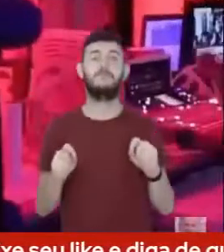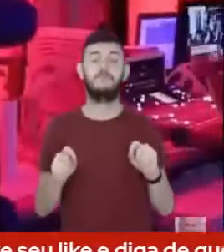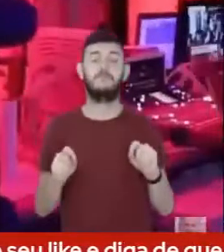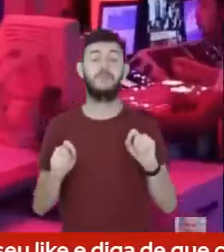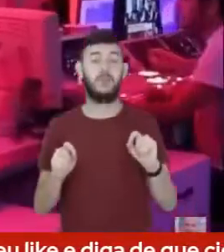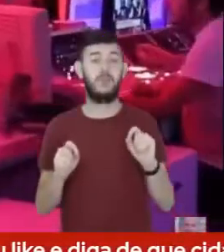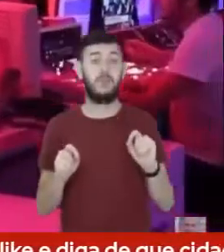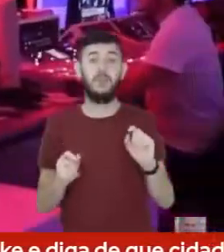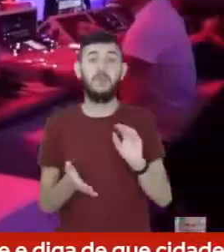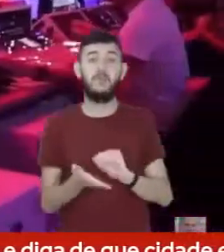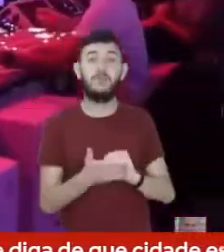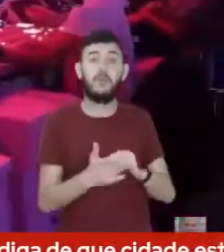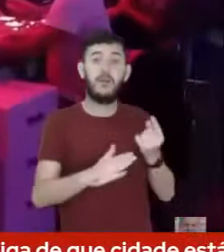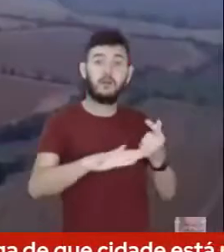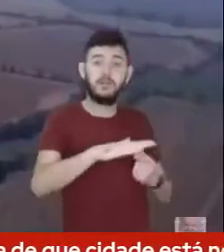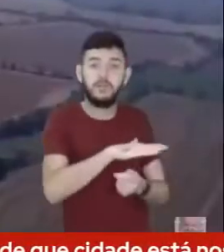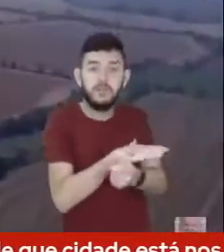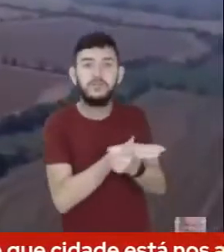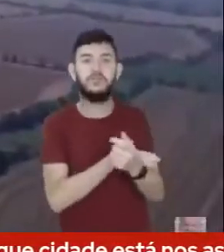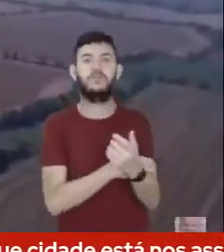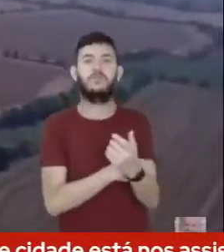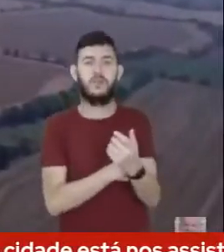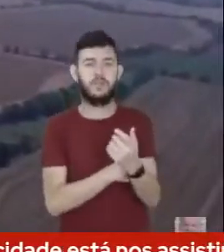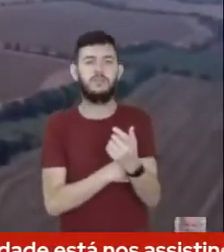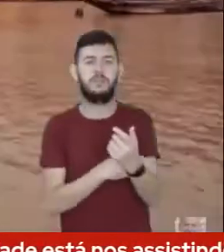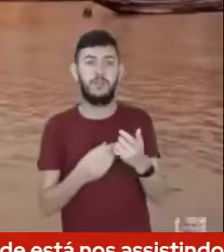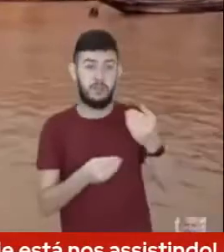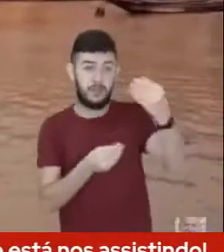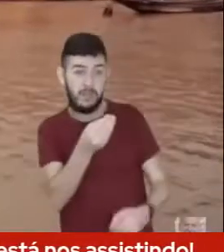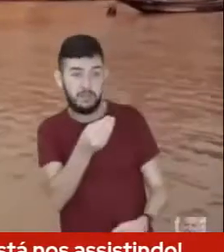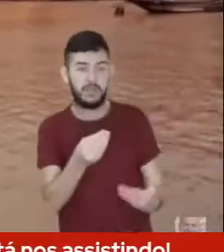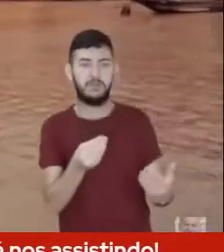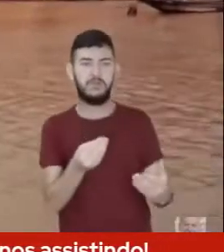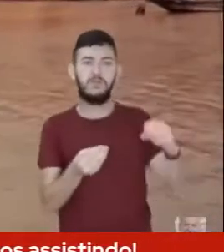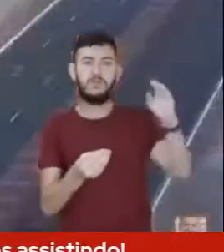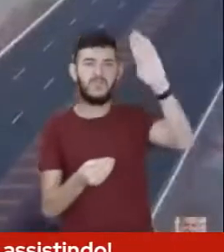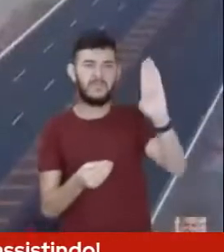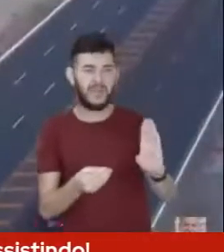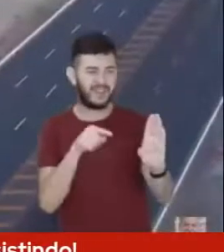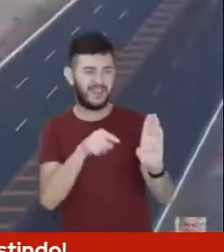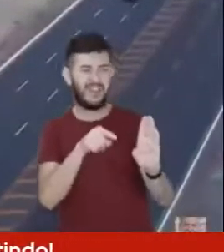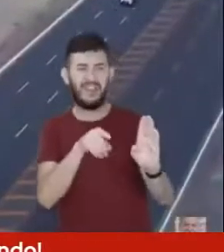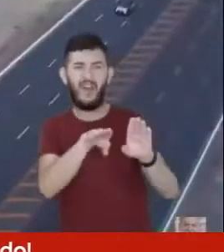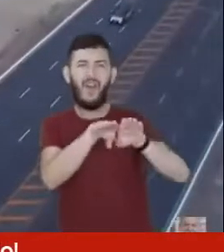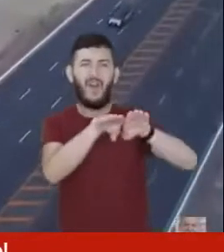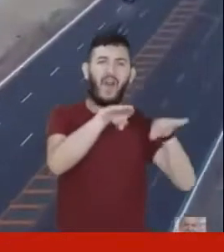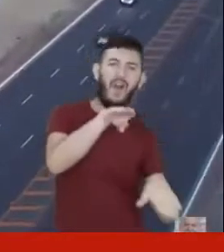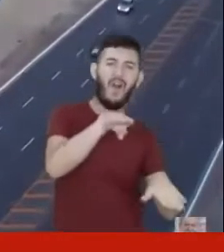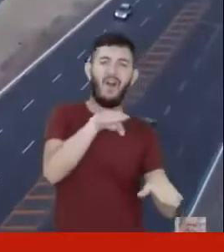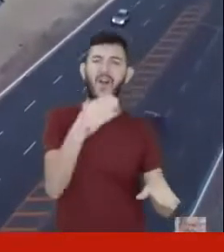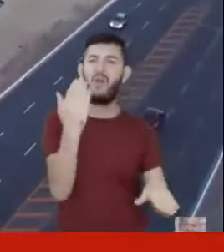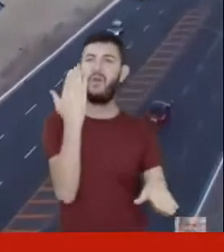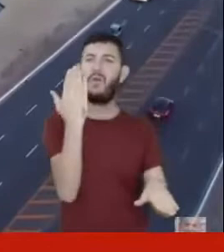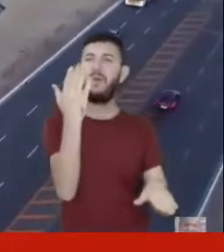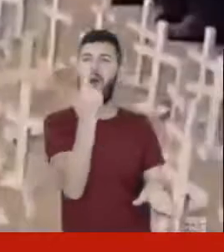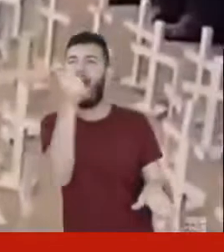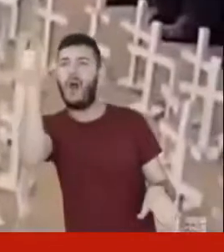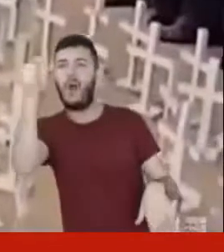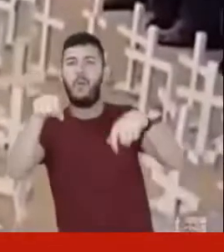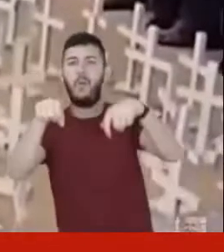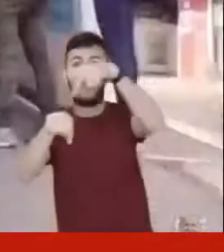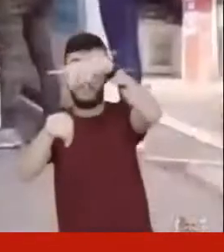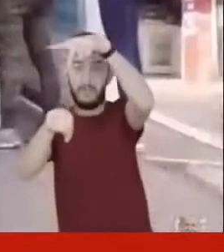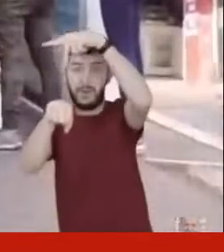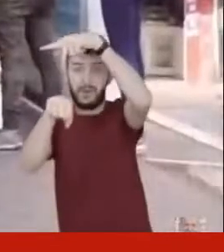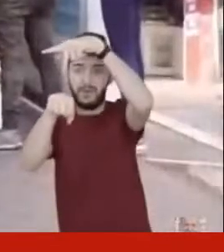envergonhando nossa nação perante os demais países. Fomos colocados de joelho ante um mundo estarrecido, com imagens